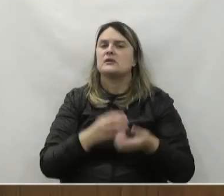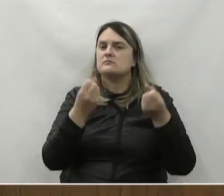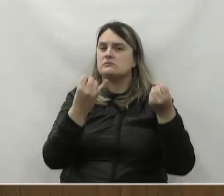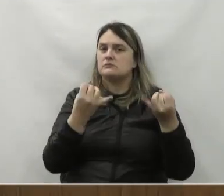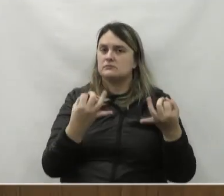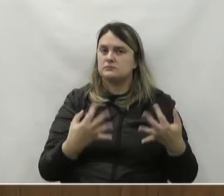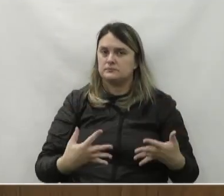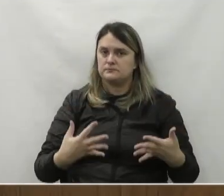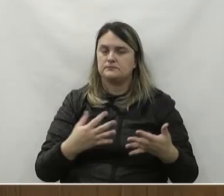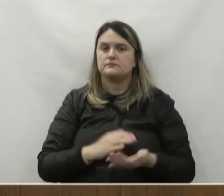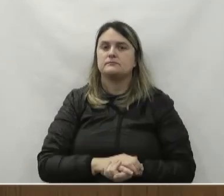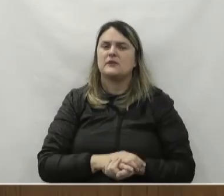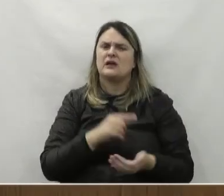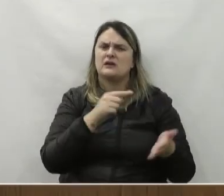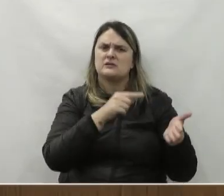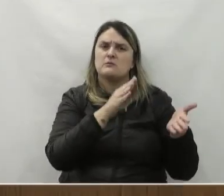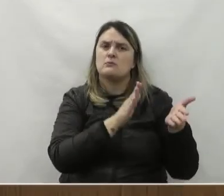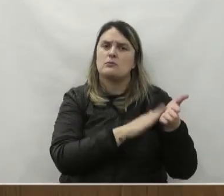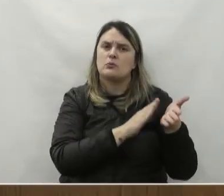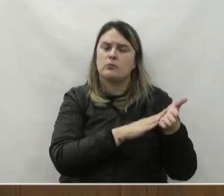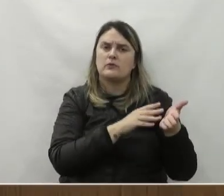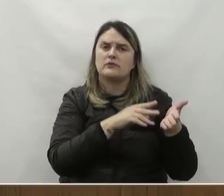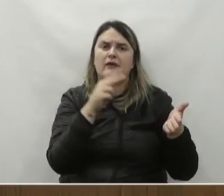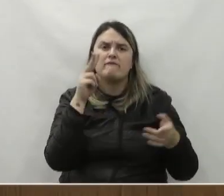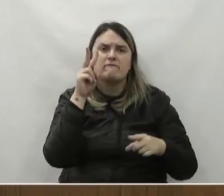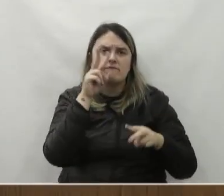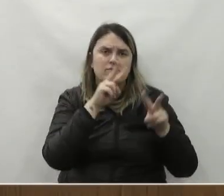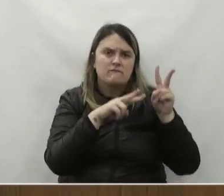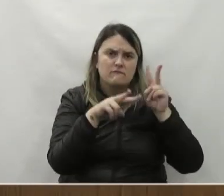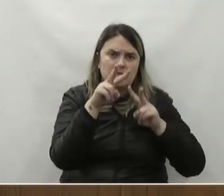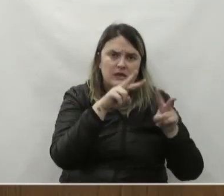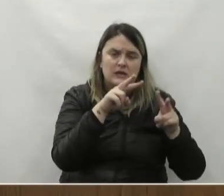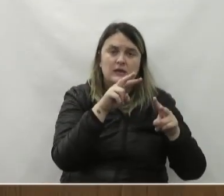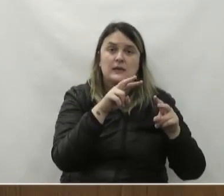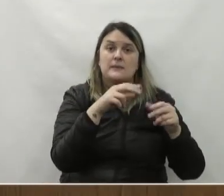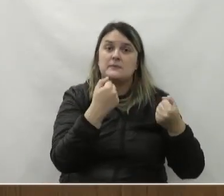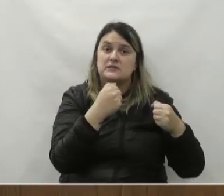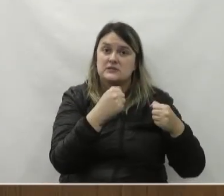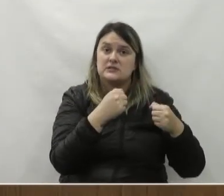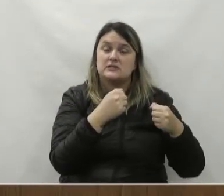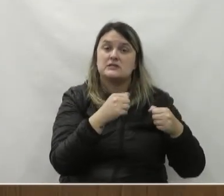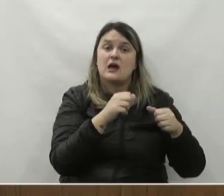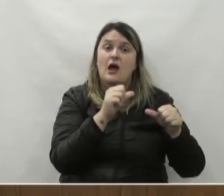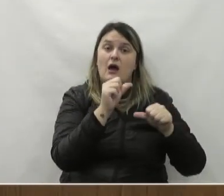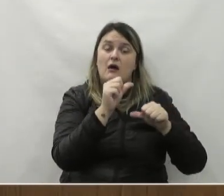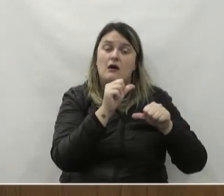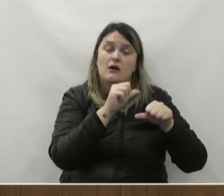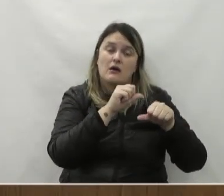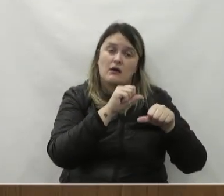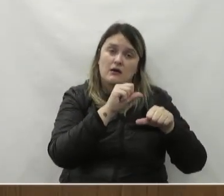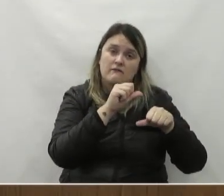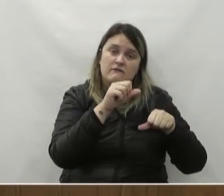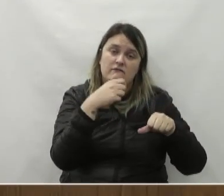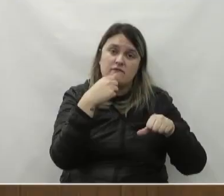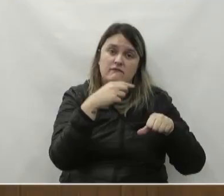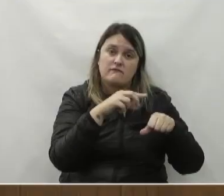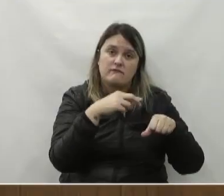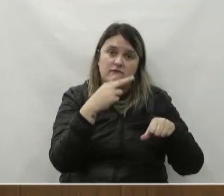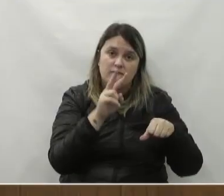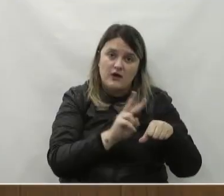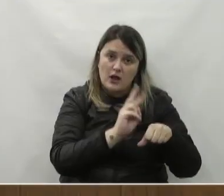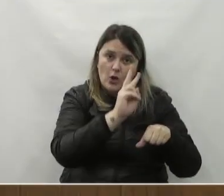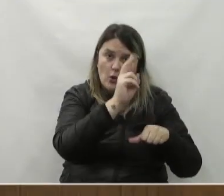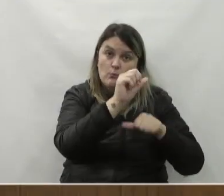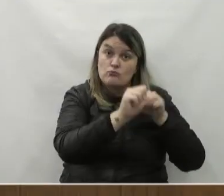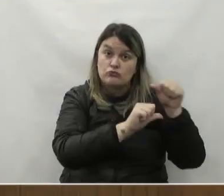Justificativa. O pedido visa a verificar a possibilidade de atualização dos valores das diárias, tendo em vista que